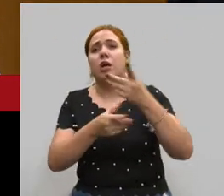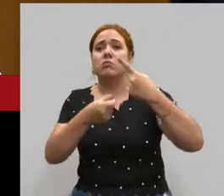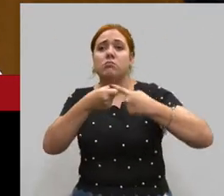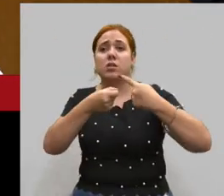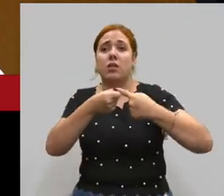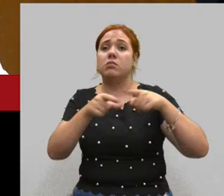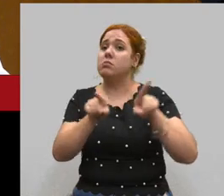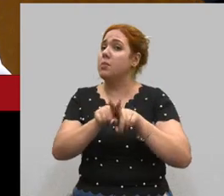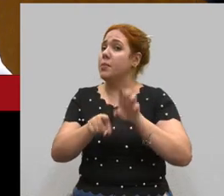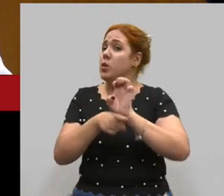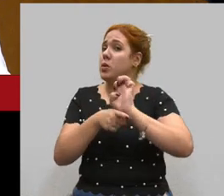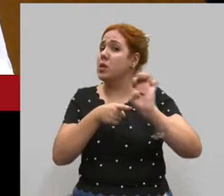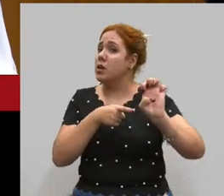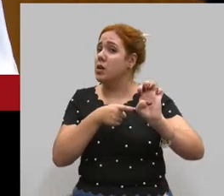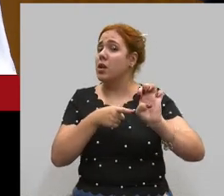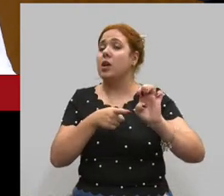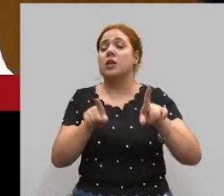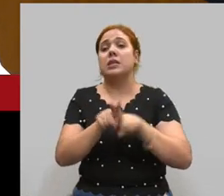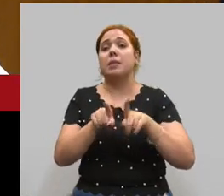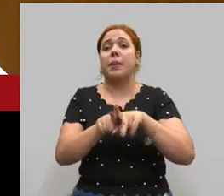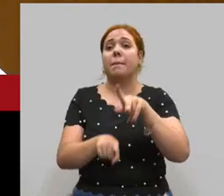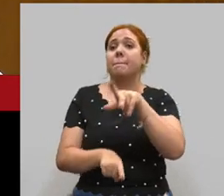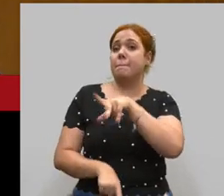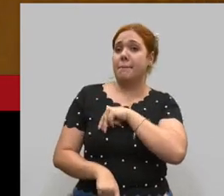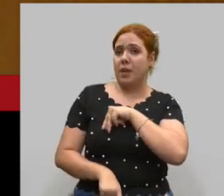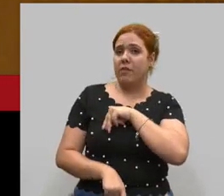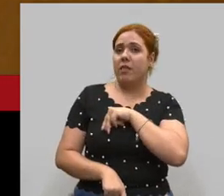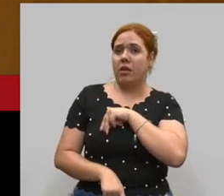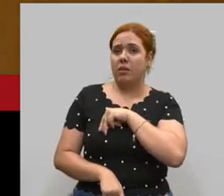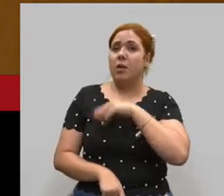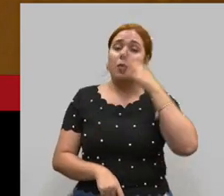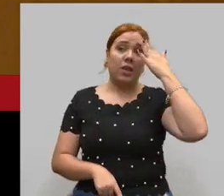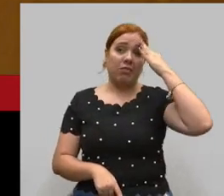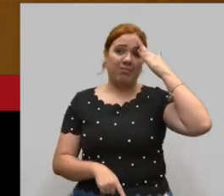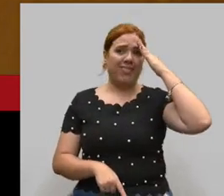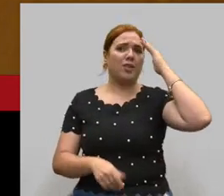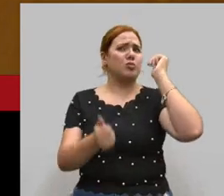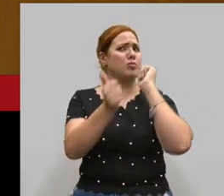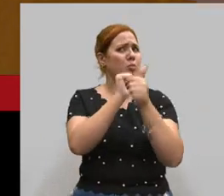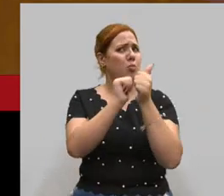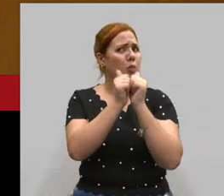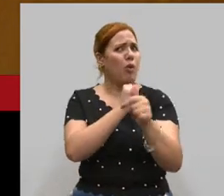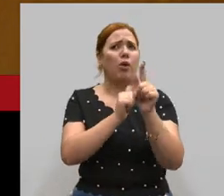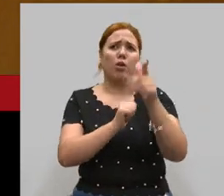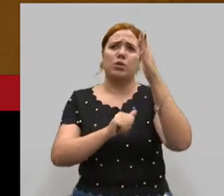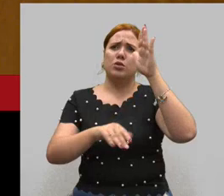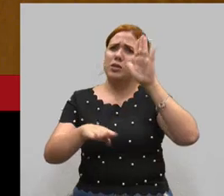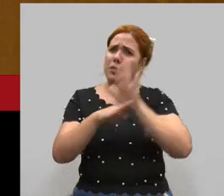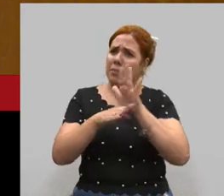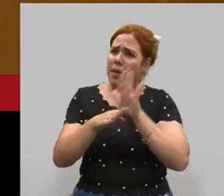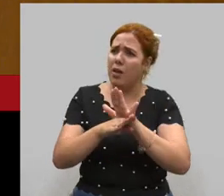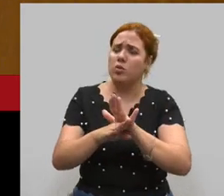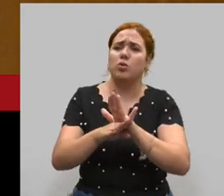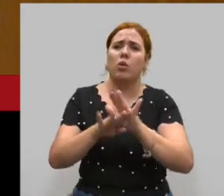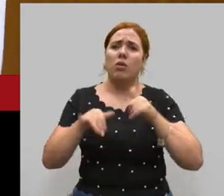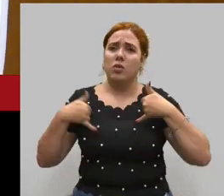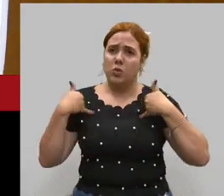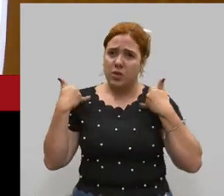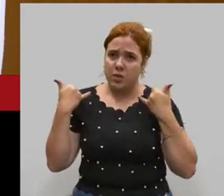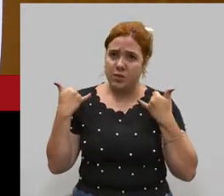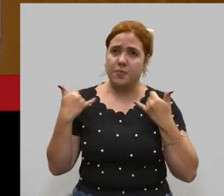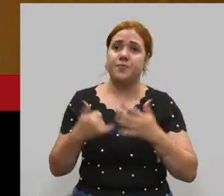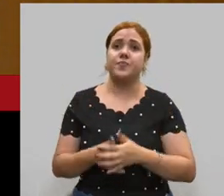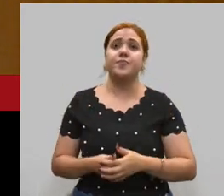particulares que também entendem e valorizam o esporte escolar projeto de lei aqui em